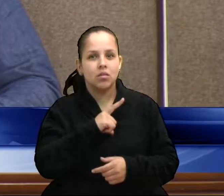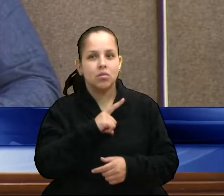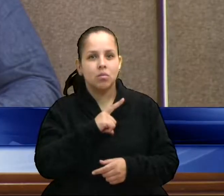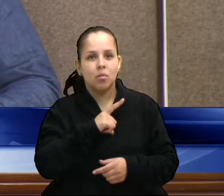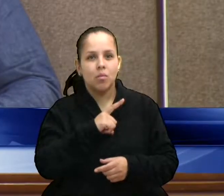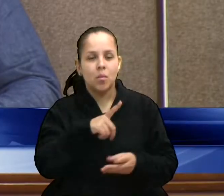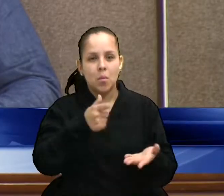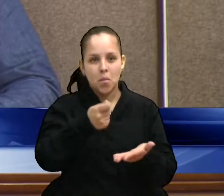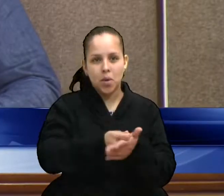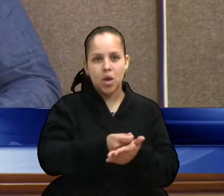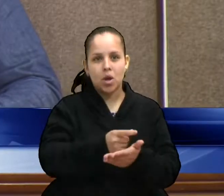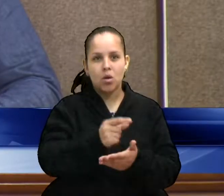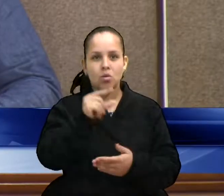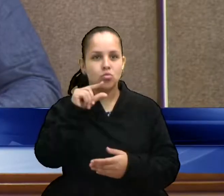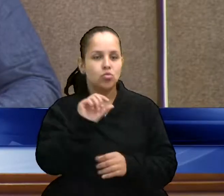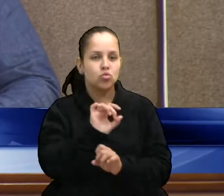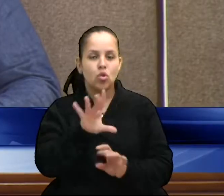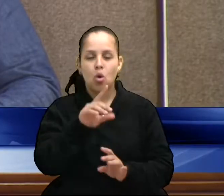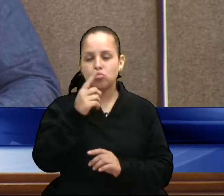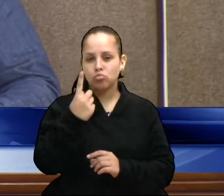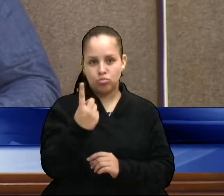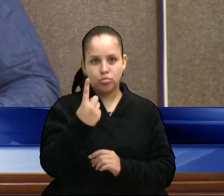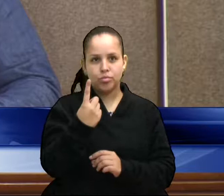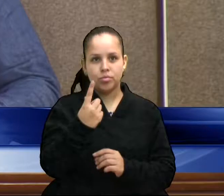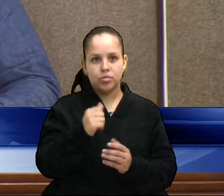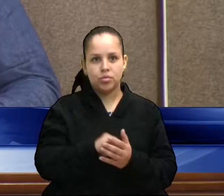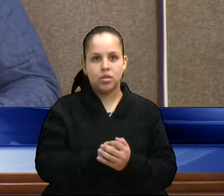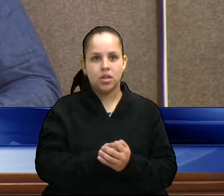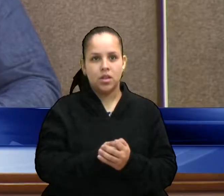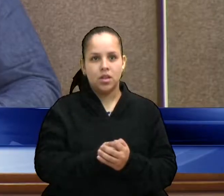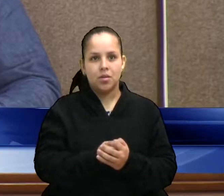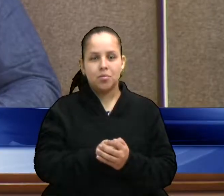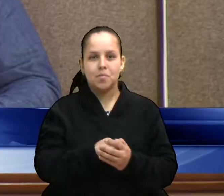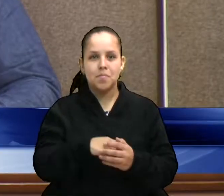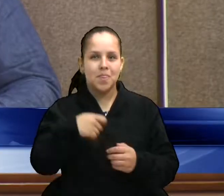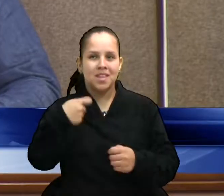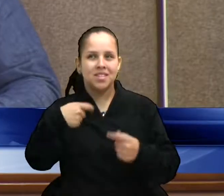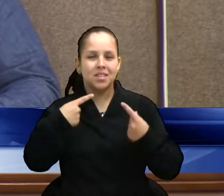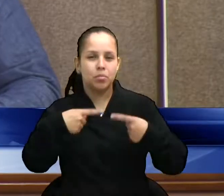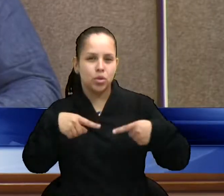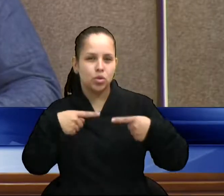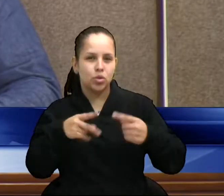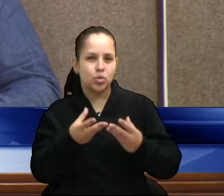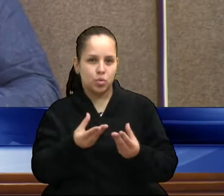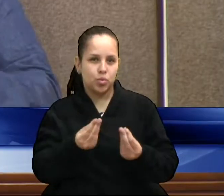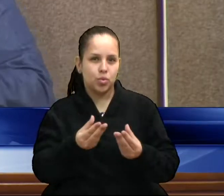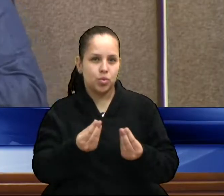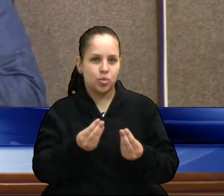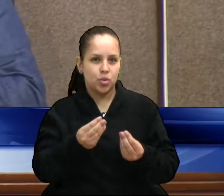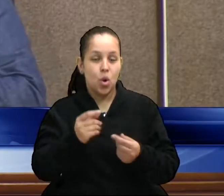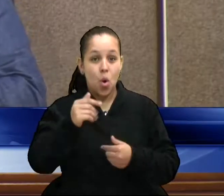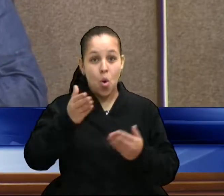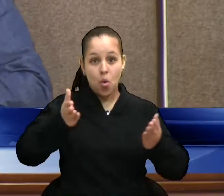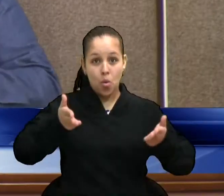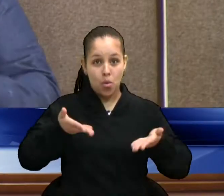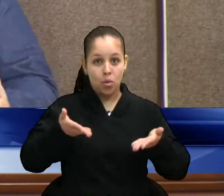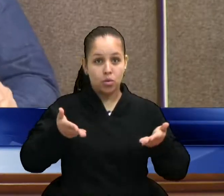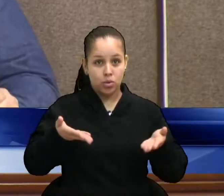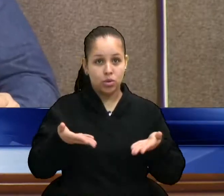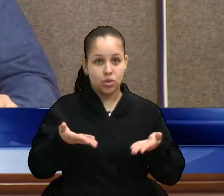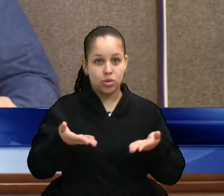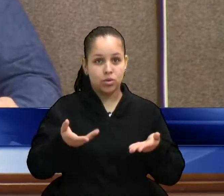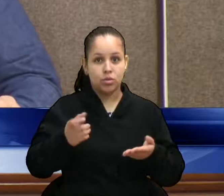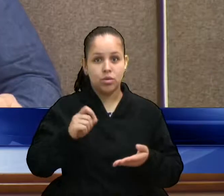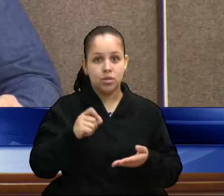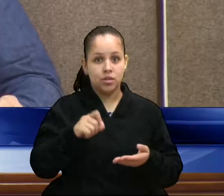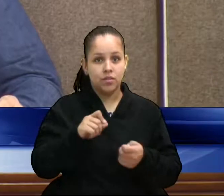Isso tudo deve ser debatido com os permissionários, porque hoje o que tranca o serviço de